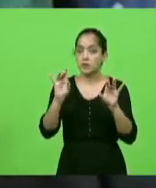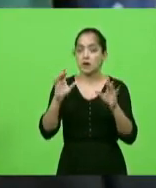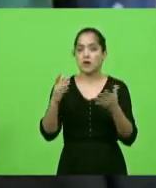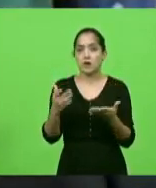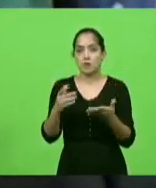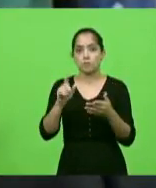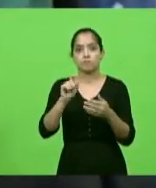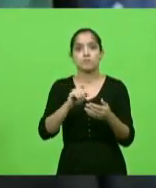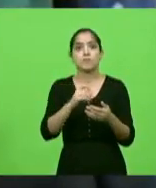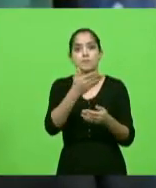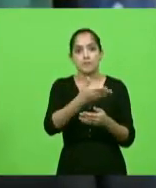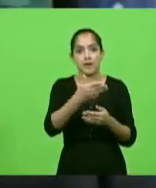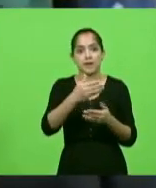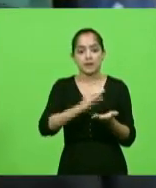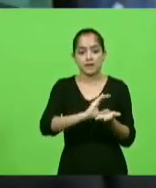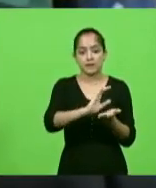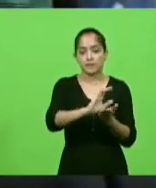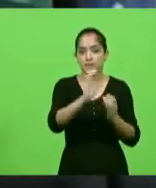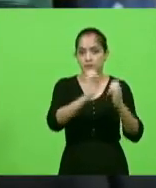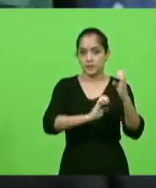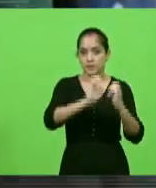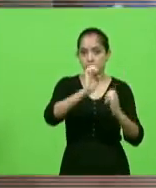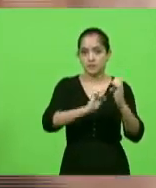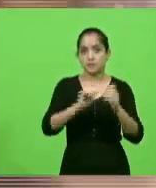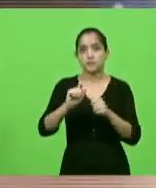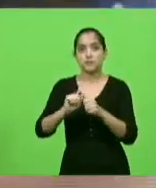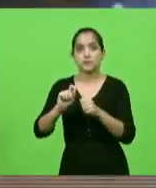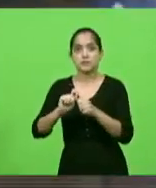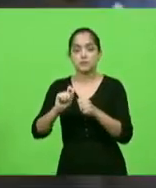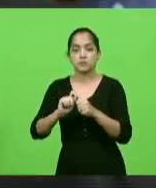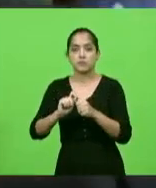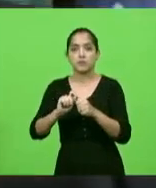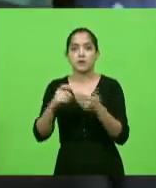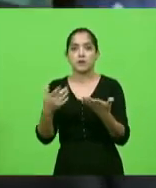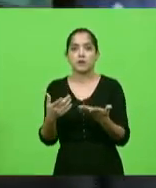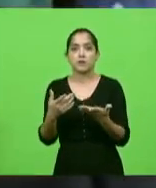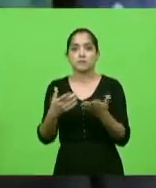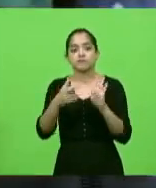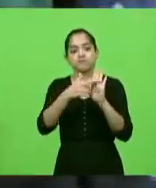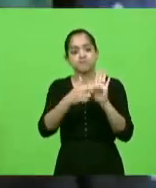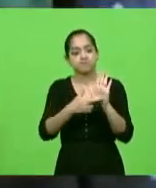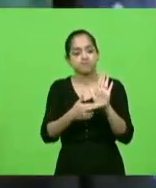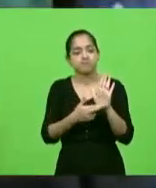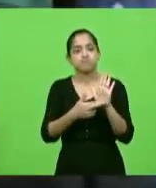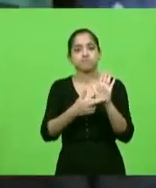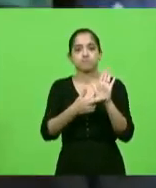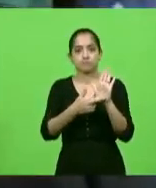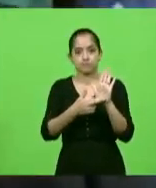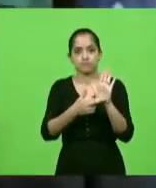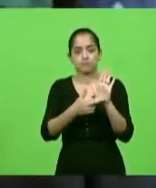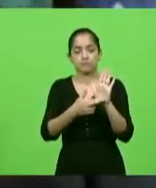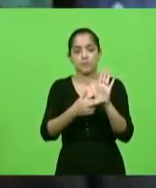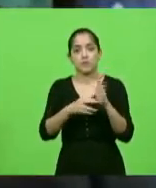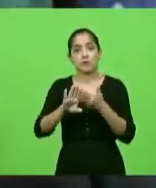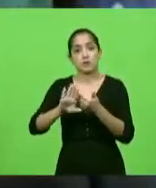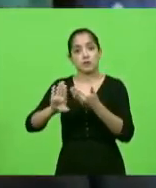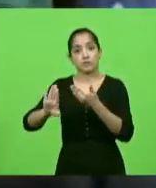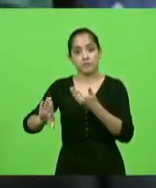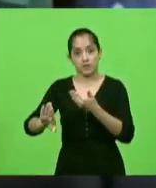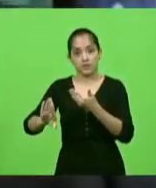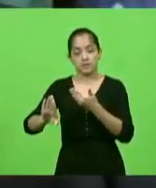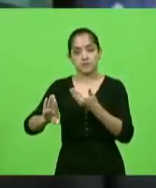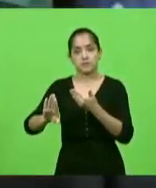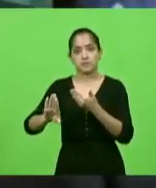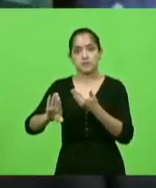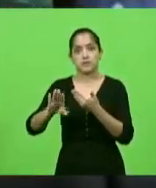efetuado para a empresa obriga médio estavam sendo realizados desprovidos de repreendidas calcular e o que Afasta a sua